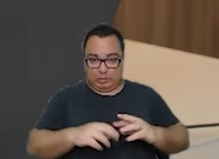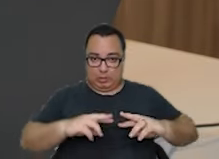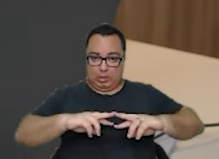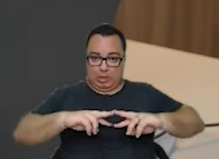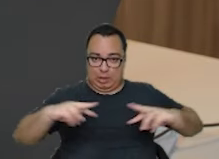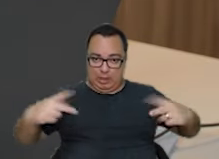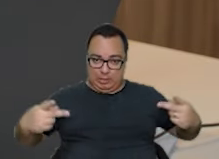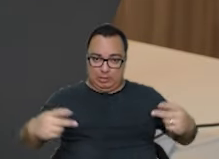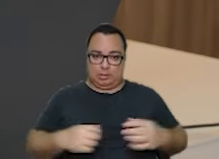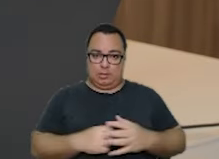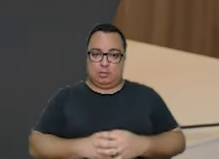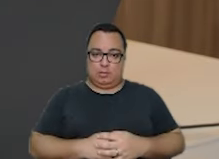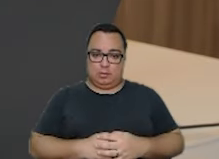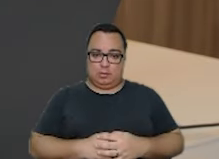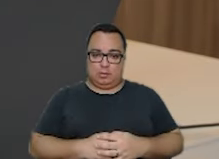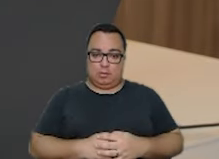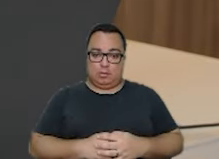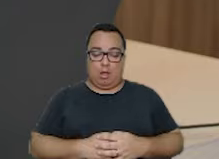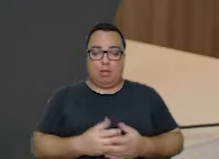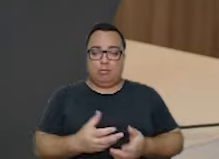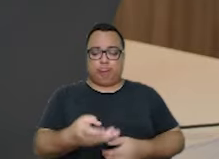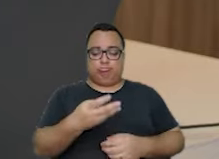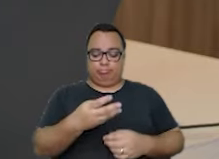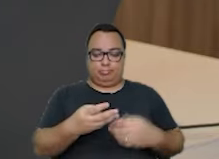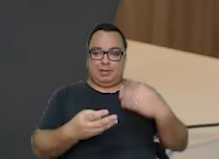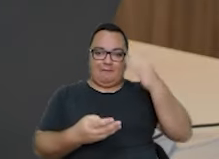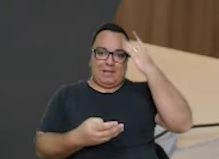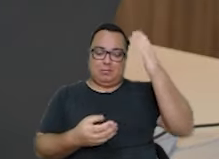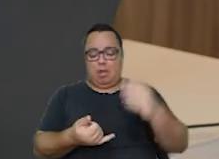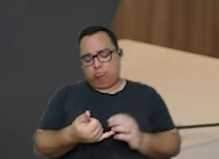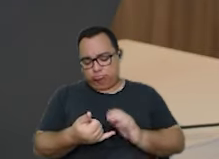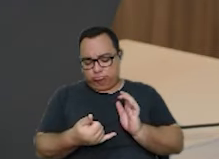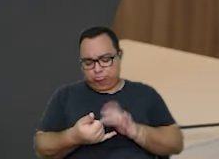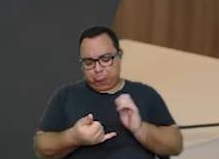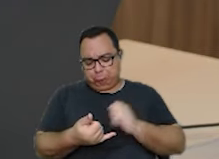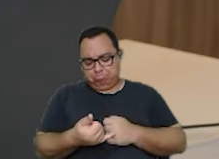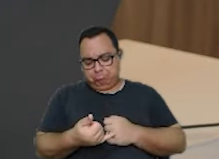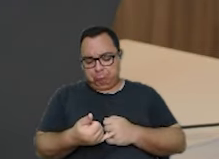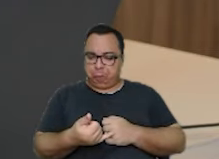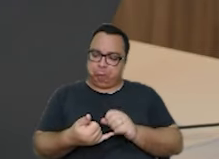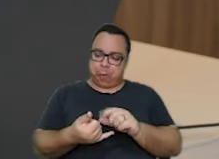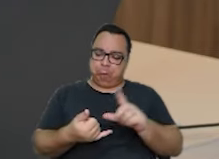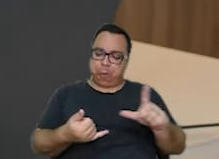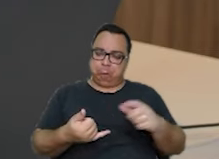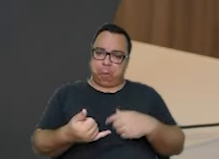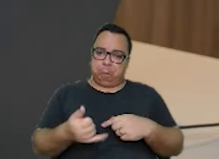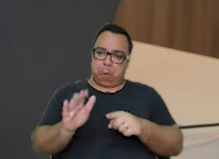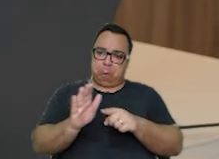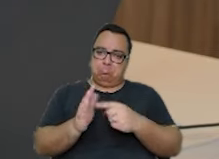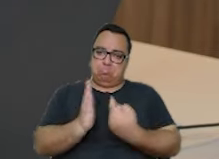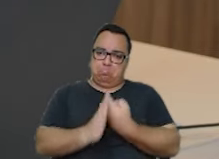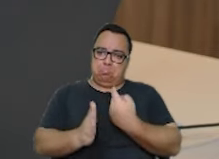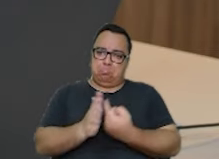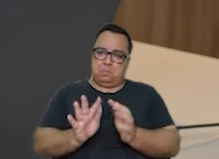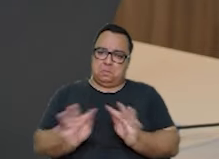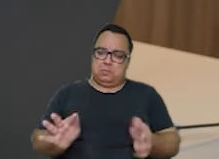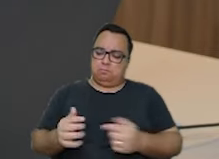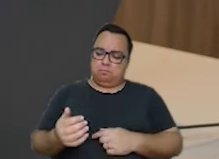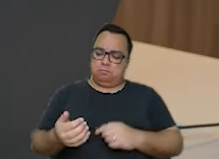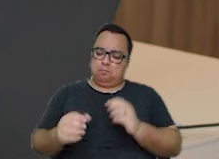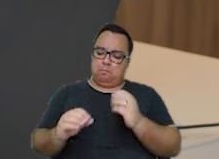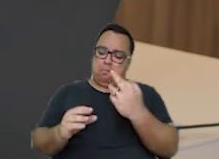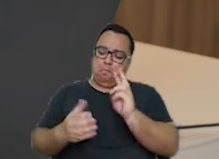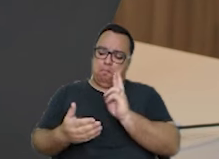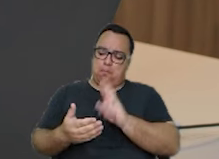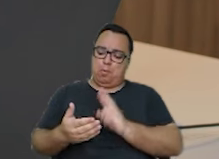avaliação é você já tá com o celular na mão você clica ali aí tem lá né algumas perguntinhas tal tal tal tal pronto e aí é